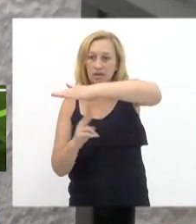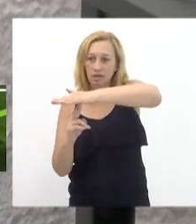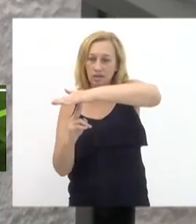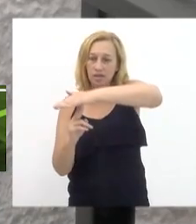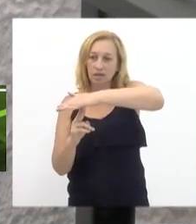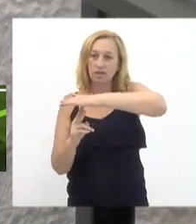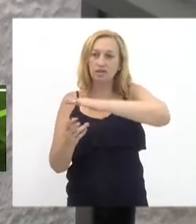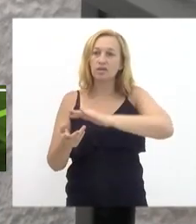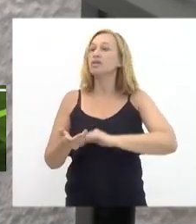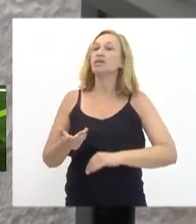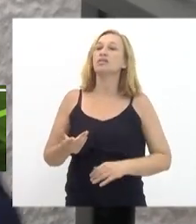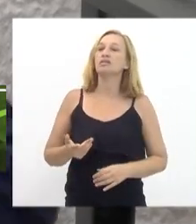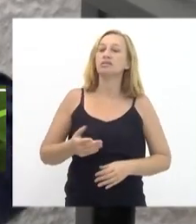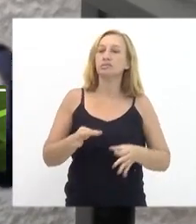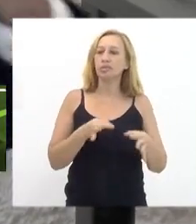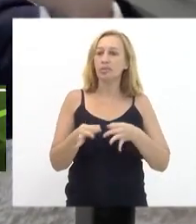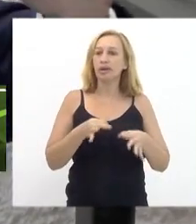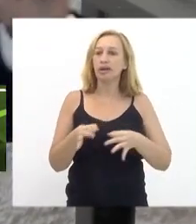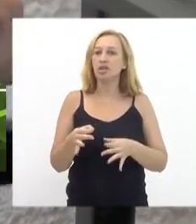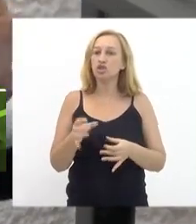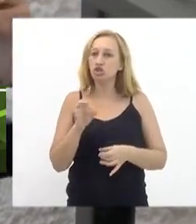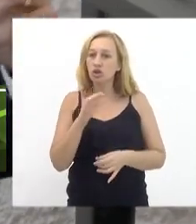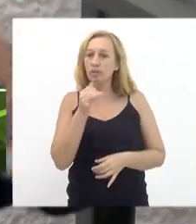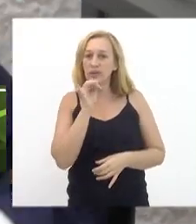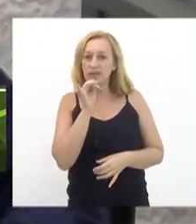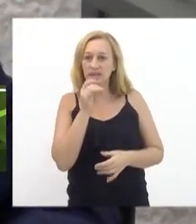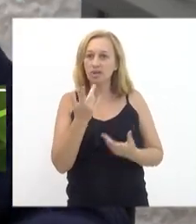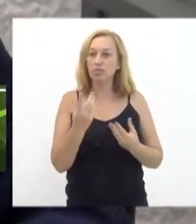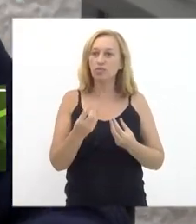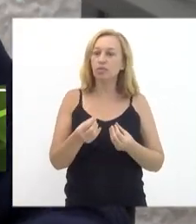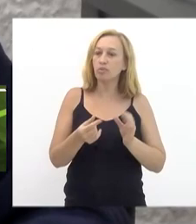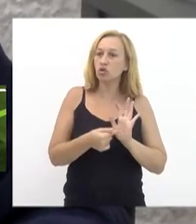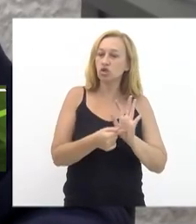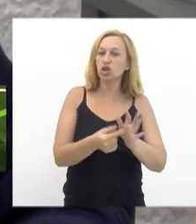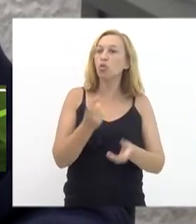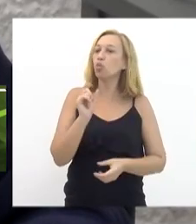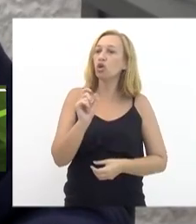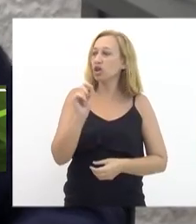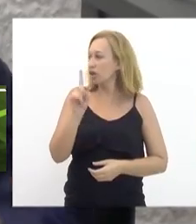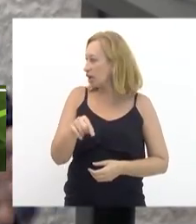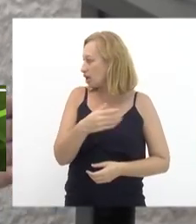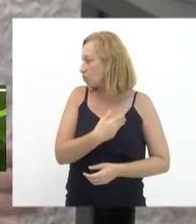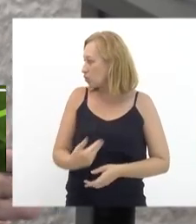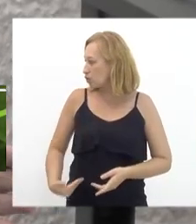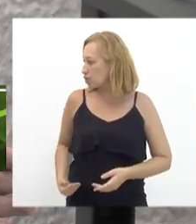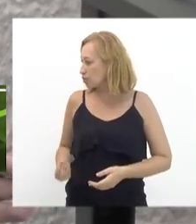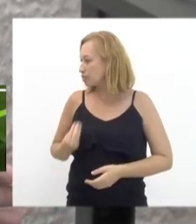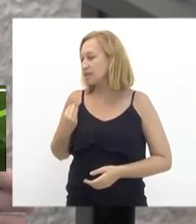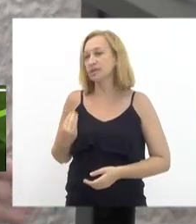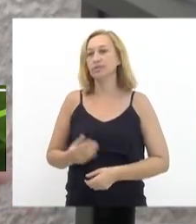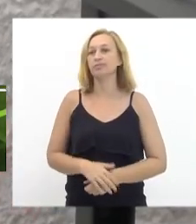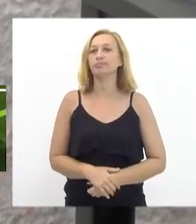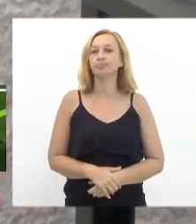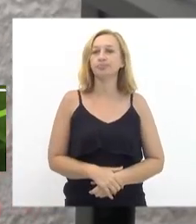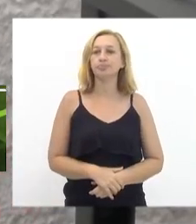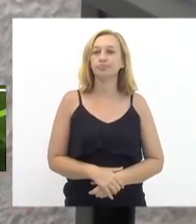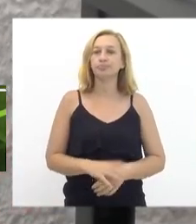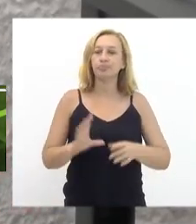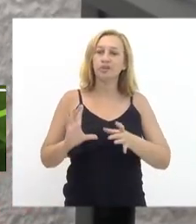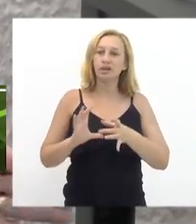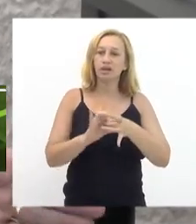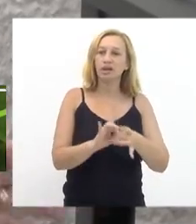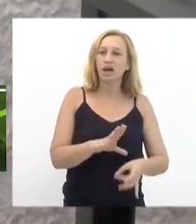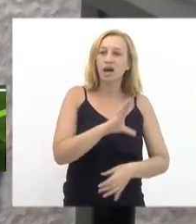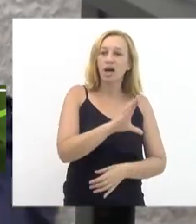férrea que existia e nós vamos fazer a ponte só para dar um exemplo ilustrar o que que é o governo presente a ligação de